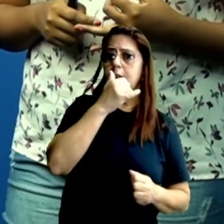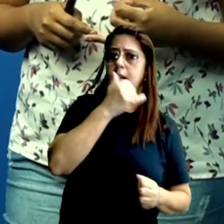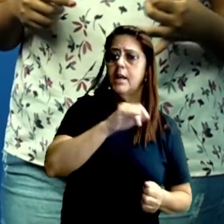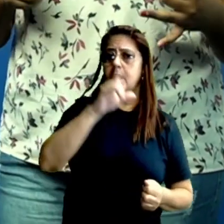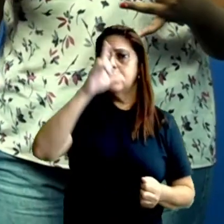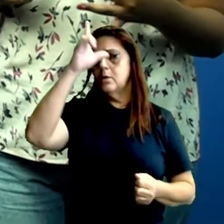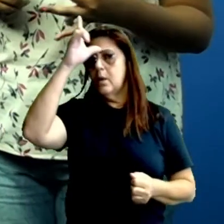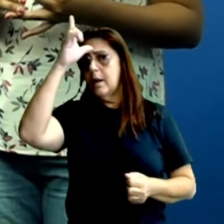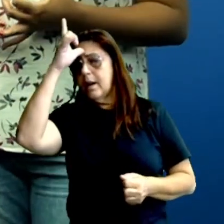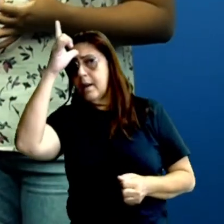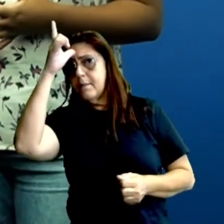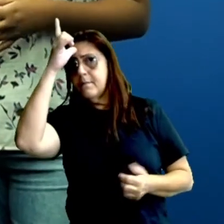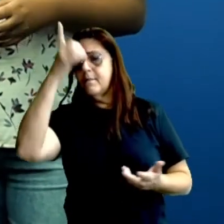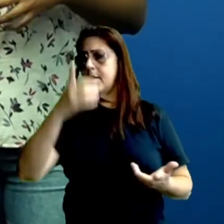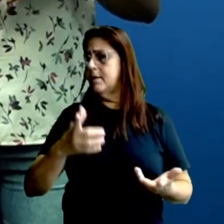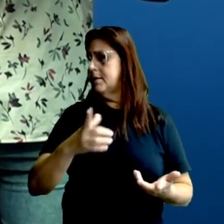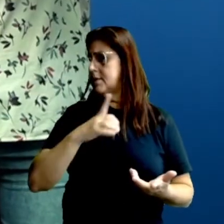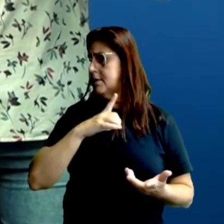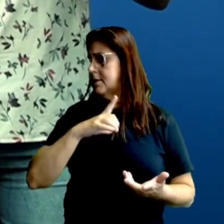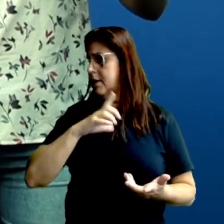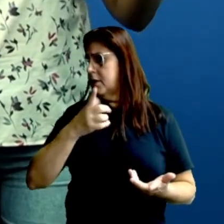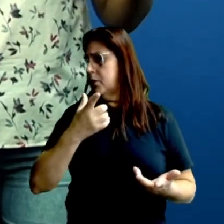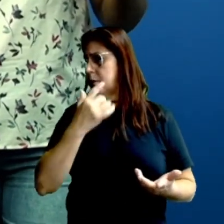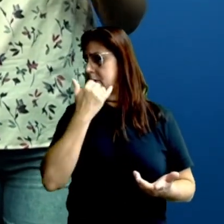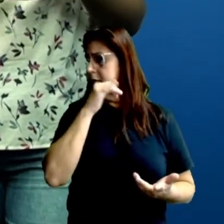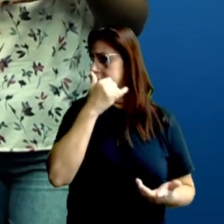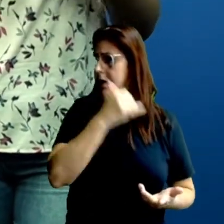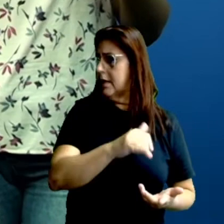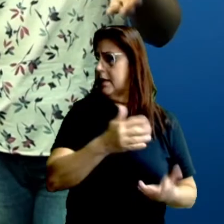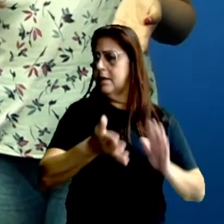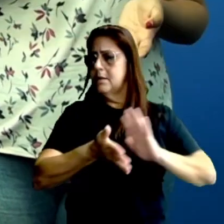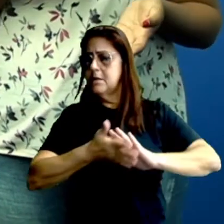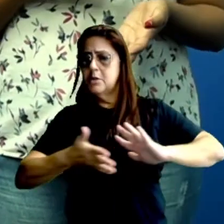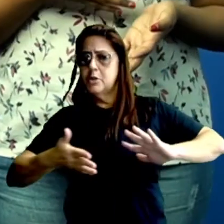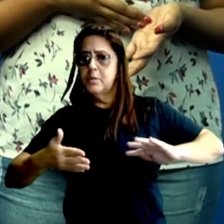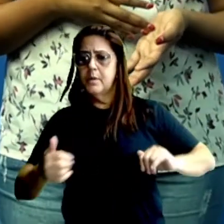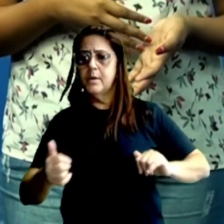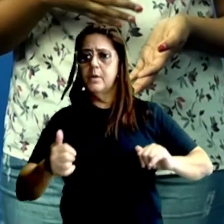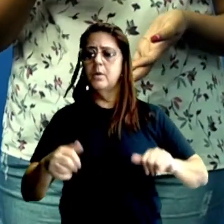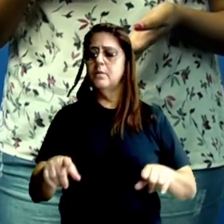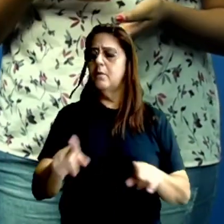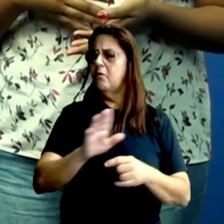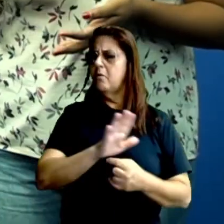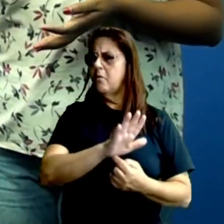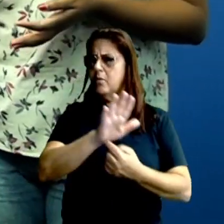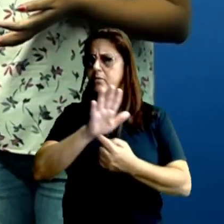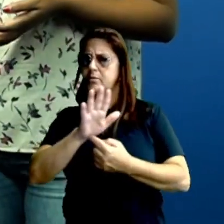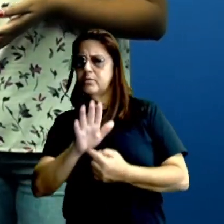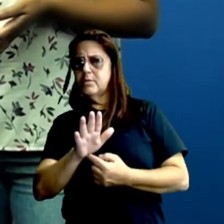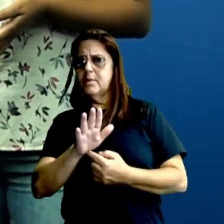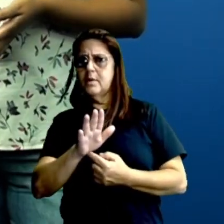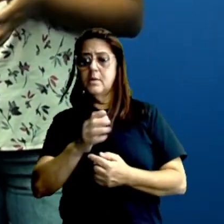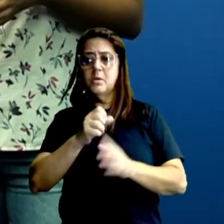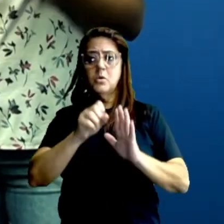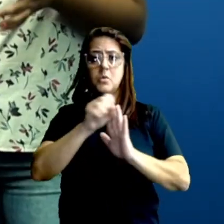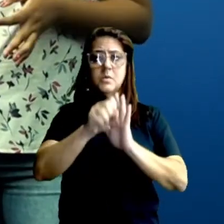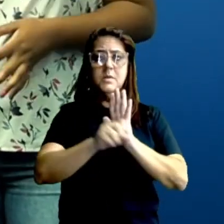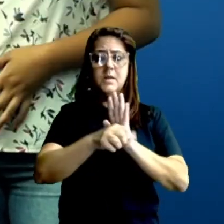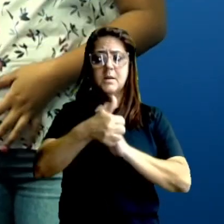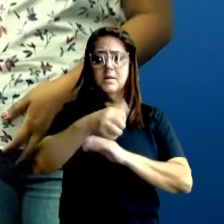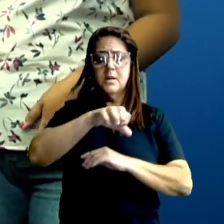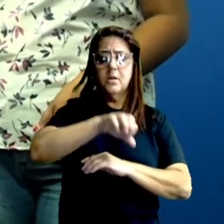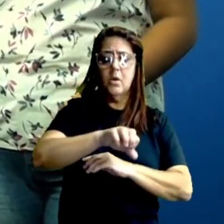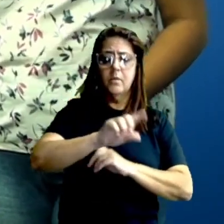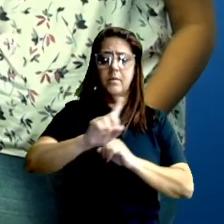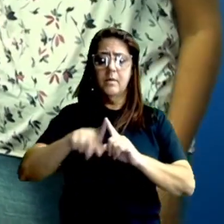espanhóis alemães e essa emigração ela foi identificada exatamente no século